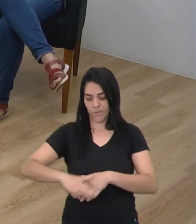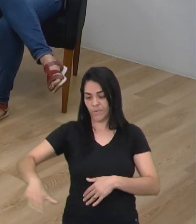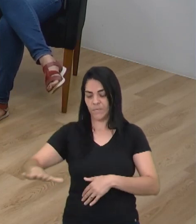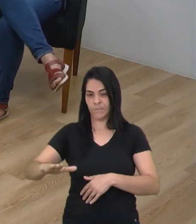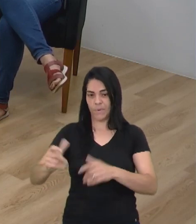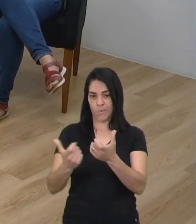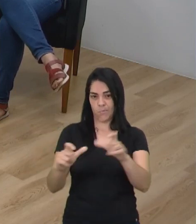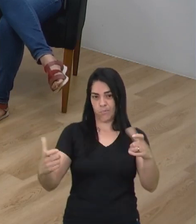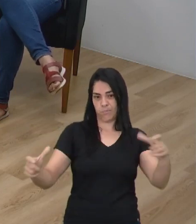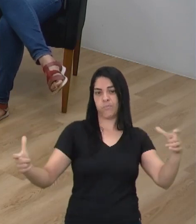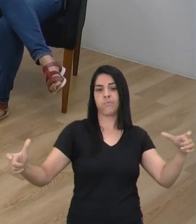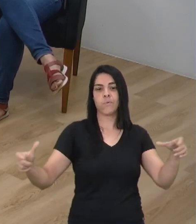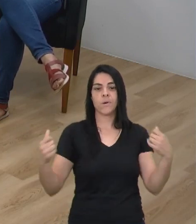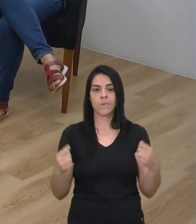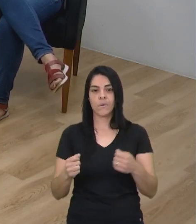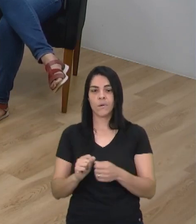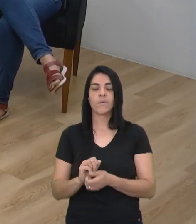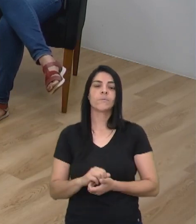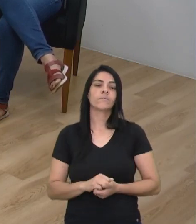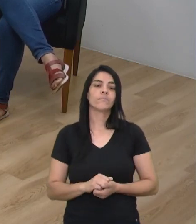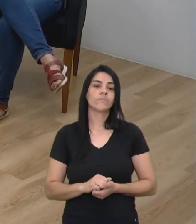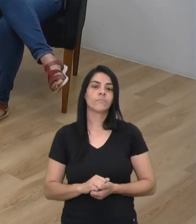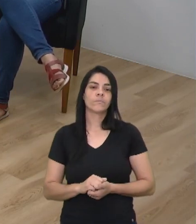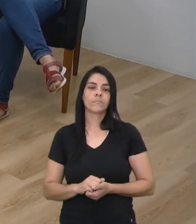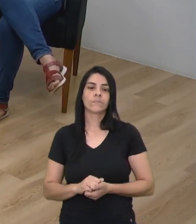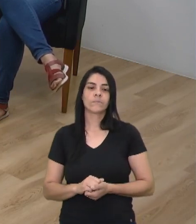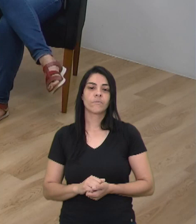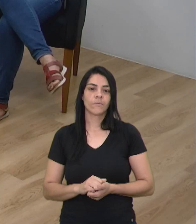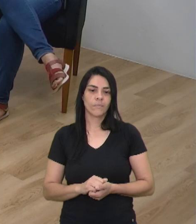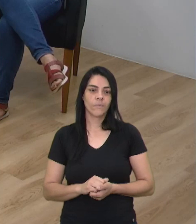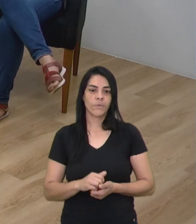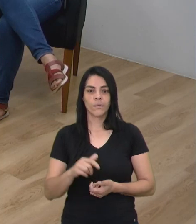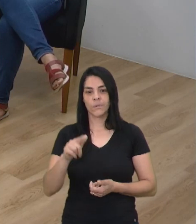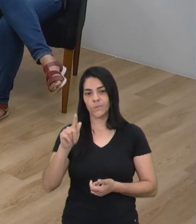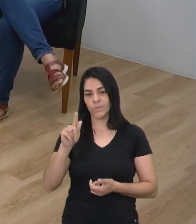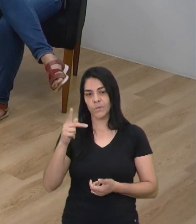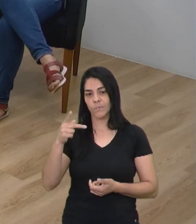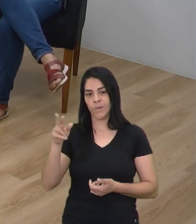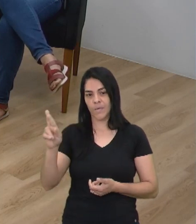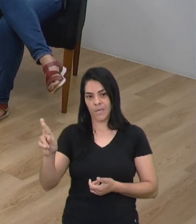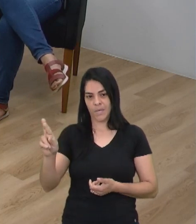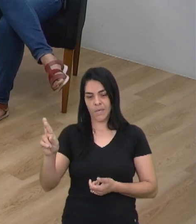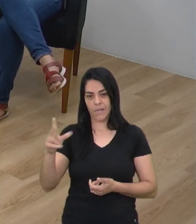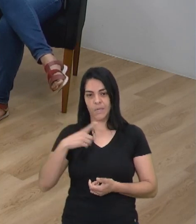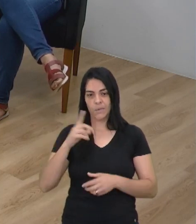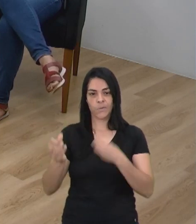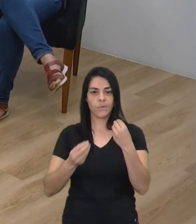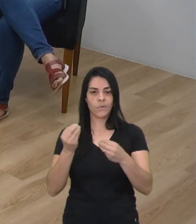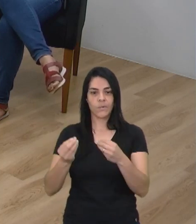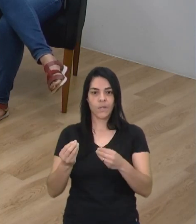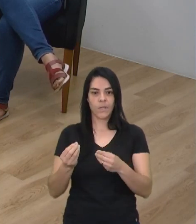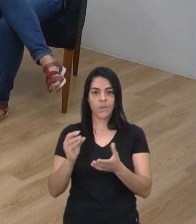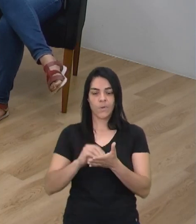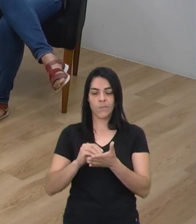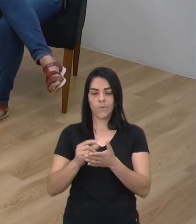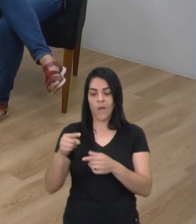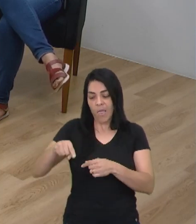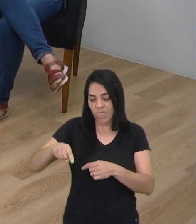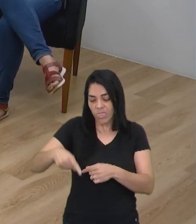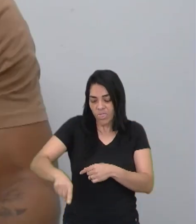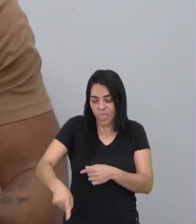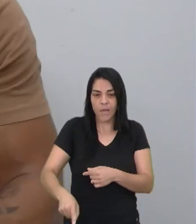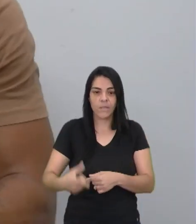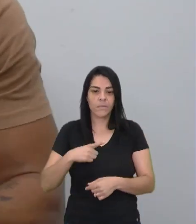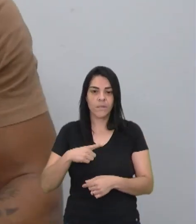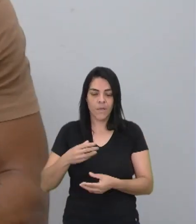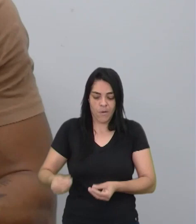que acertar na mira onde é que tá aquele artefato. Não funciona o aquele GPR, negócio de fazer o... Não tem como colocar o dedo. Não funciona. Eu vou pegar aqui